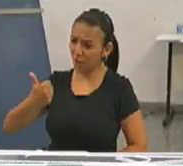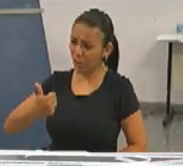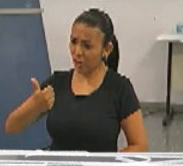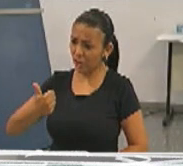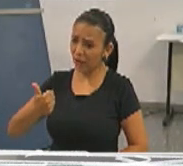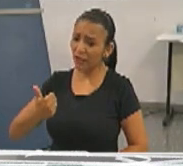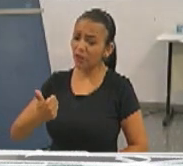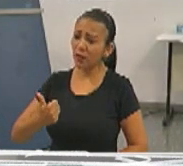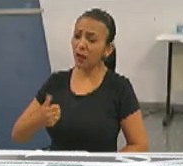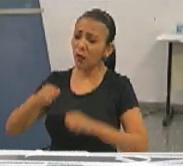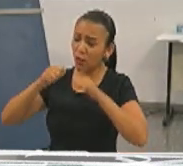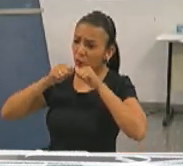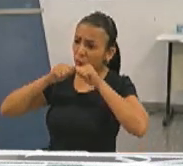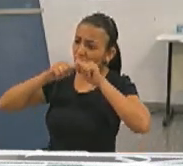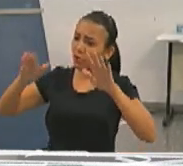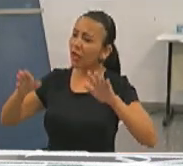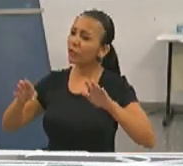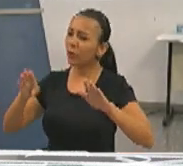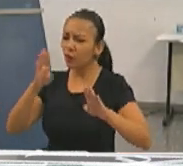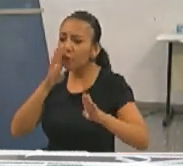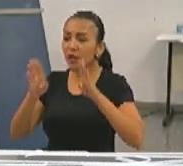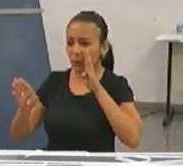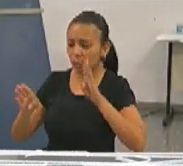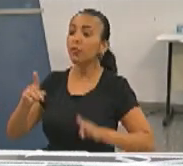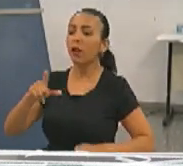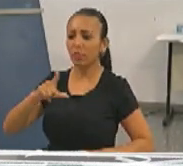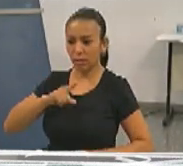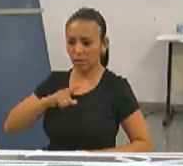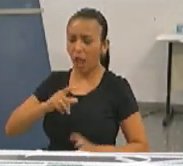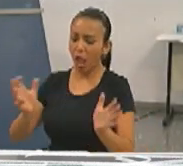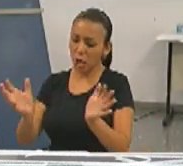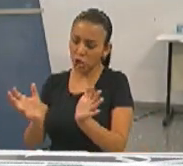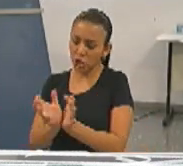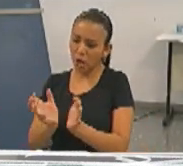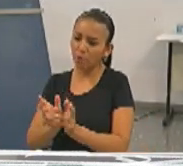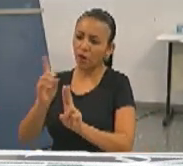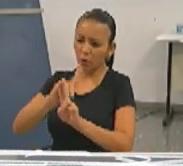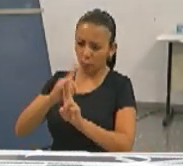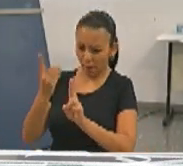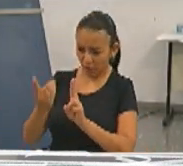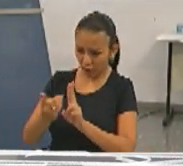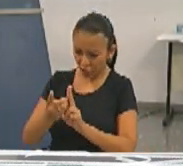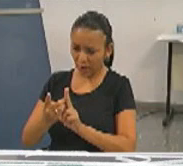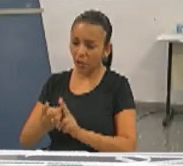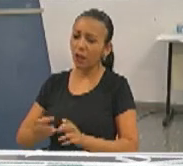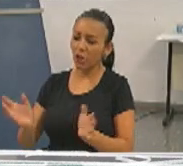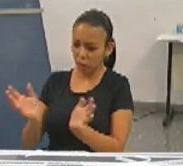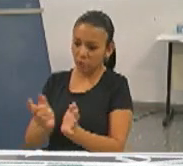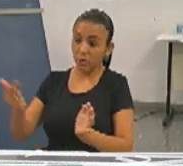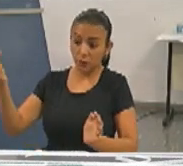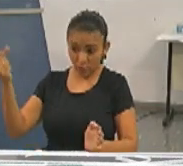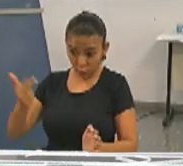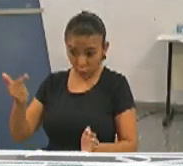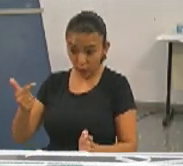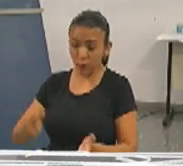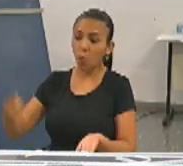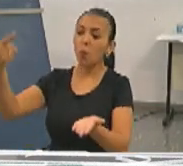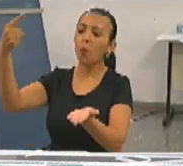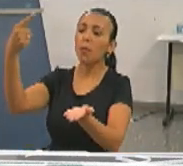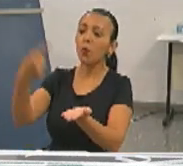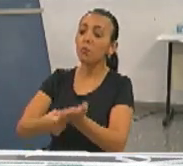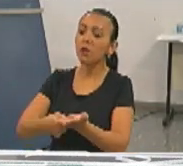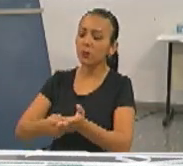postagem que nós fizemos lá na nossa página no Facebook, Chapa UFGD em Ação, Chapa 2, né? O compromisso com